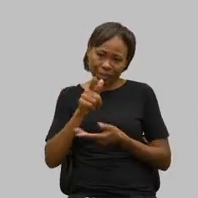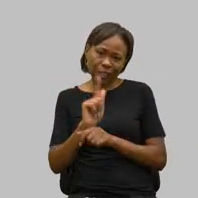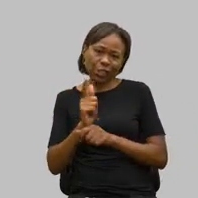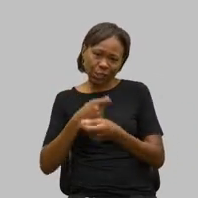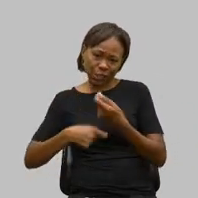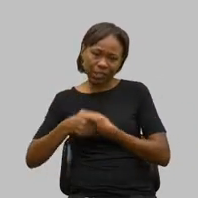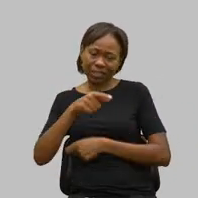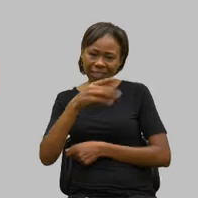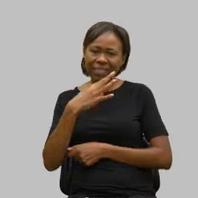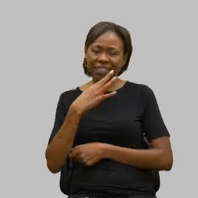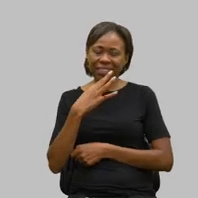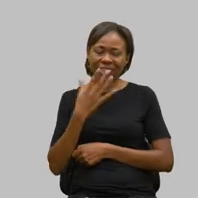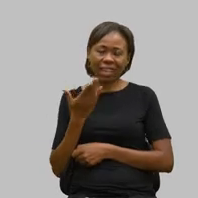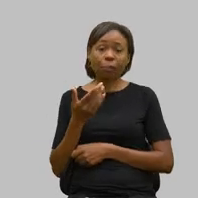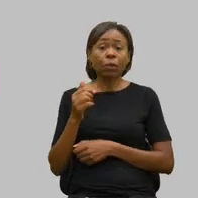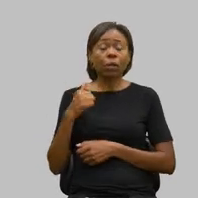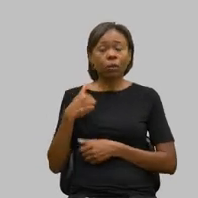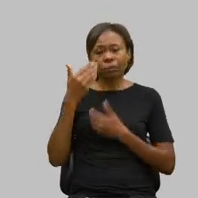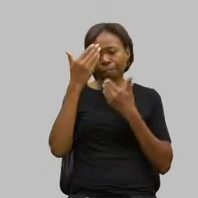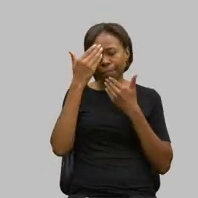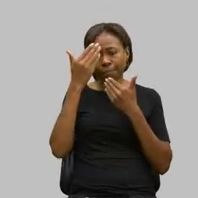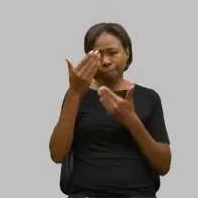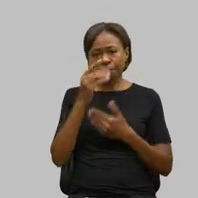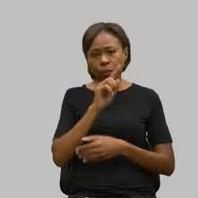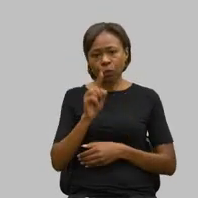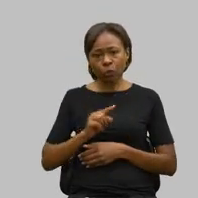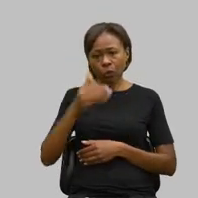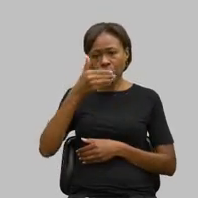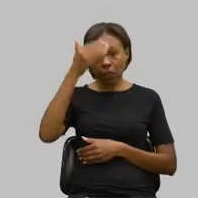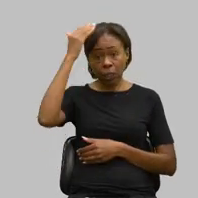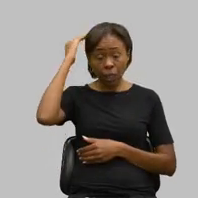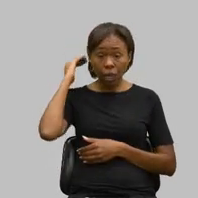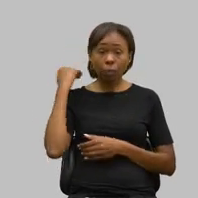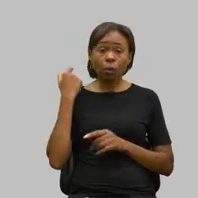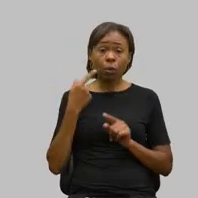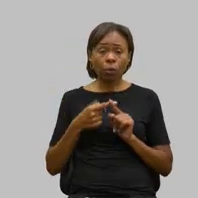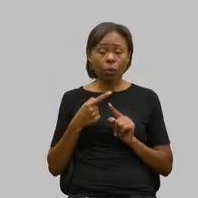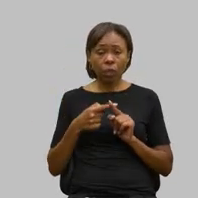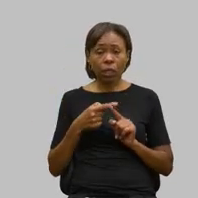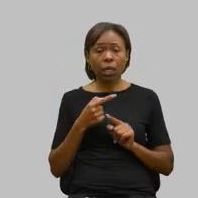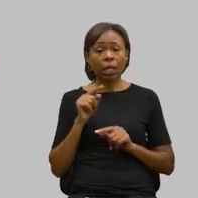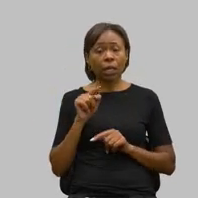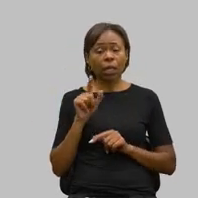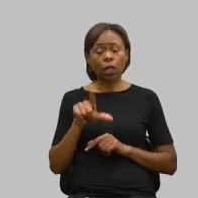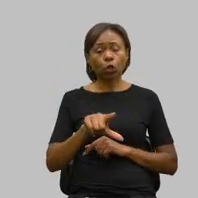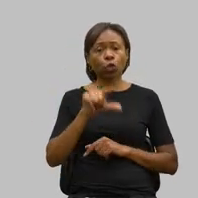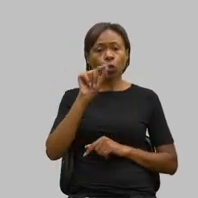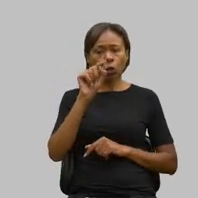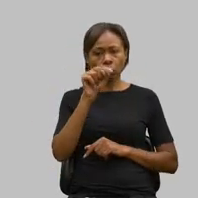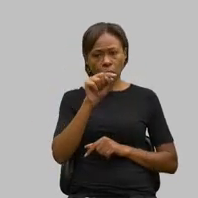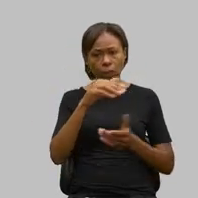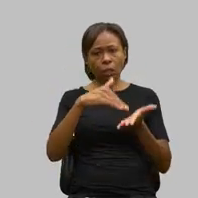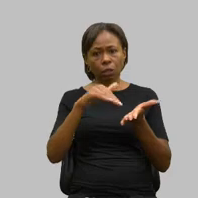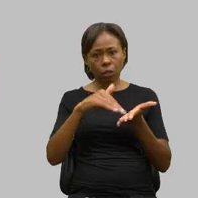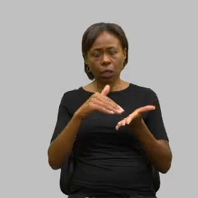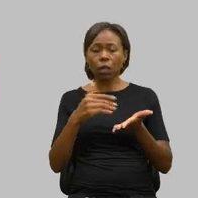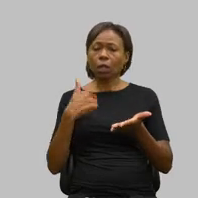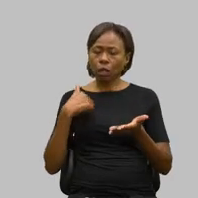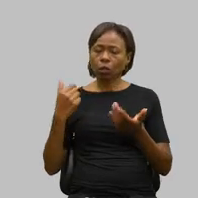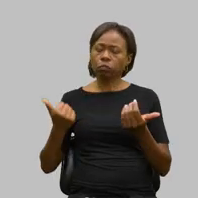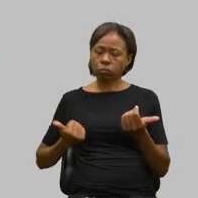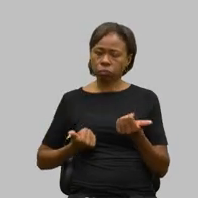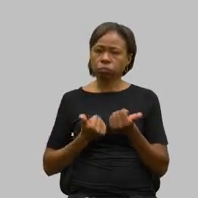agradecer ao governador Zema por ter tido essa escolha e poder contar conosco aqui o meu